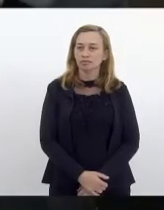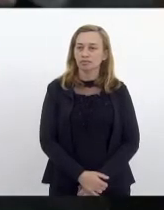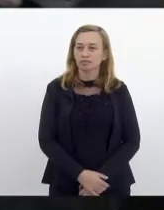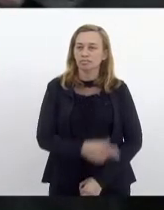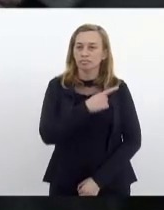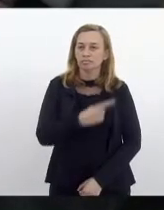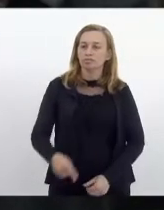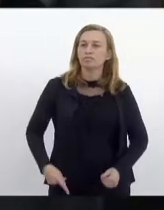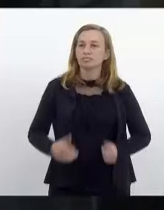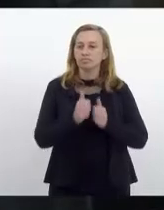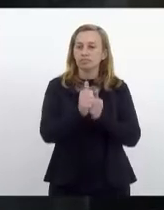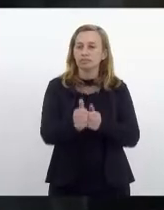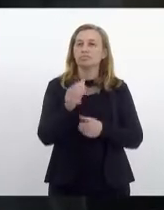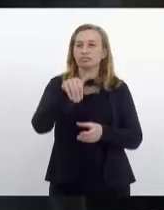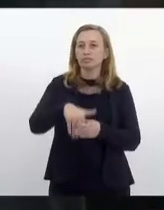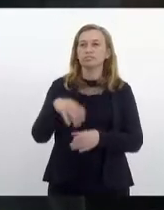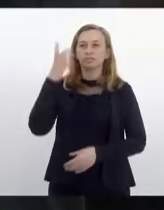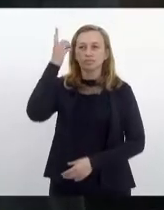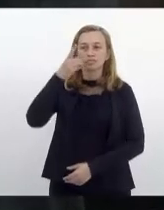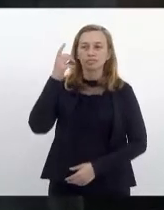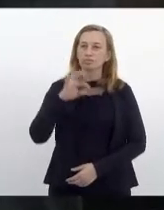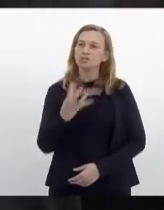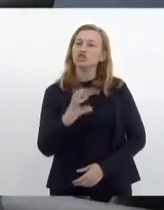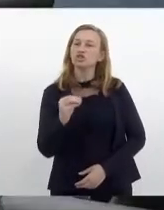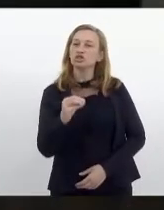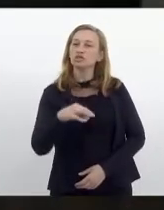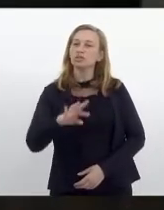Presidente, acompanho o voto do deputado Chico Machado.